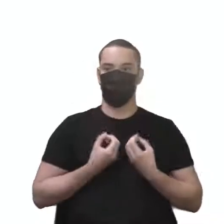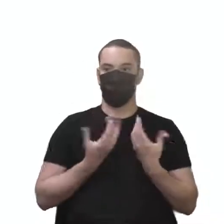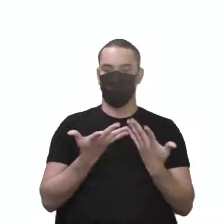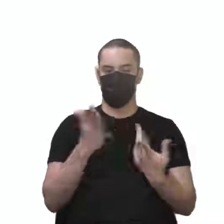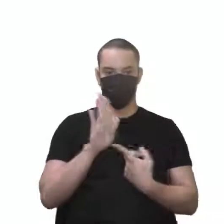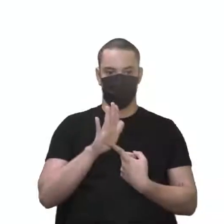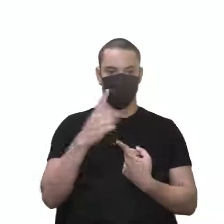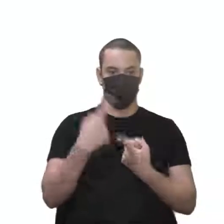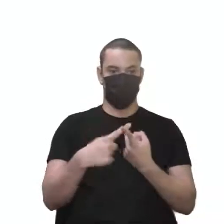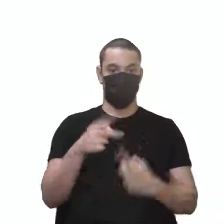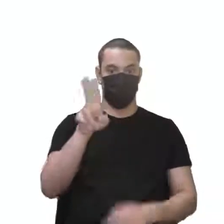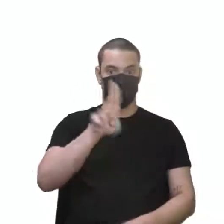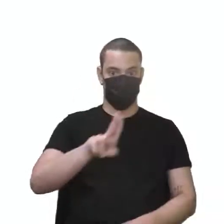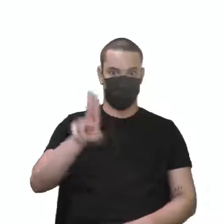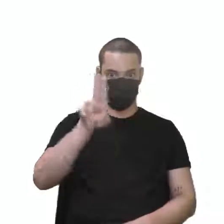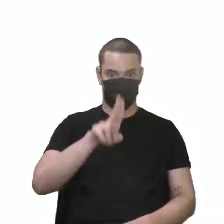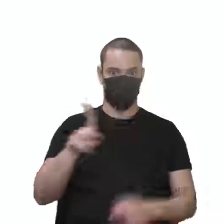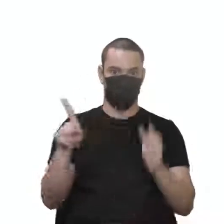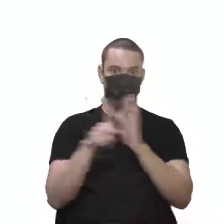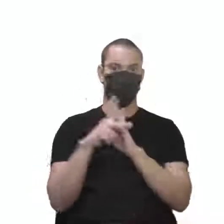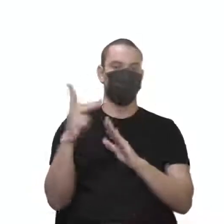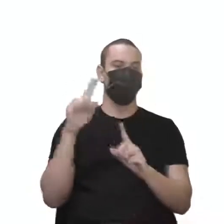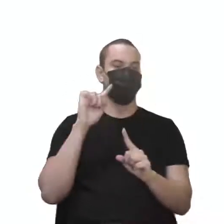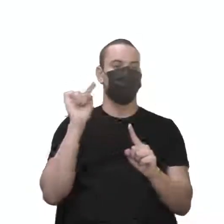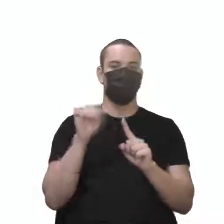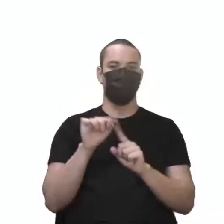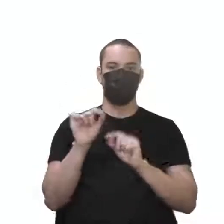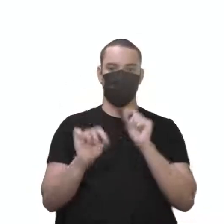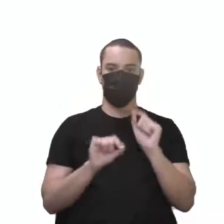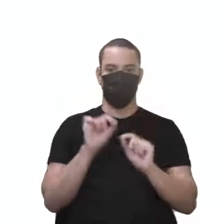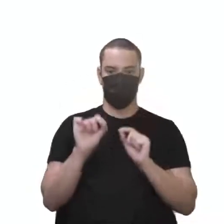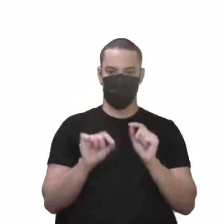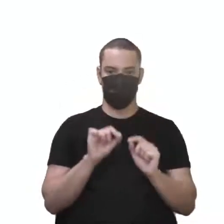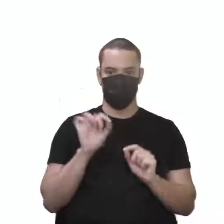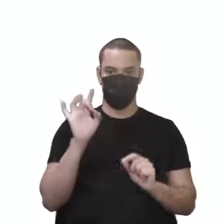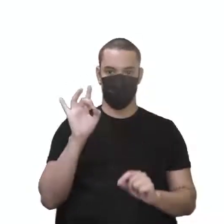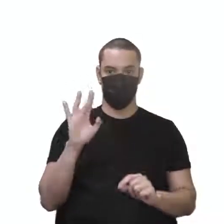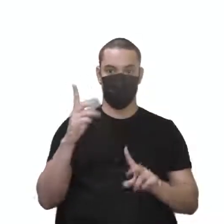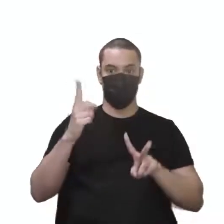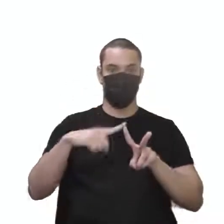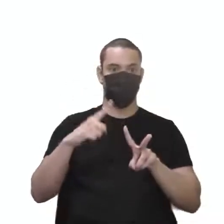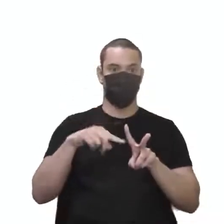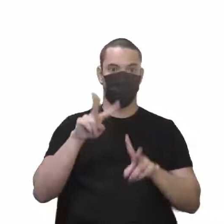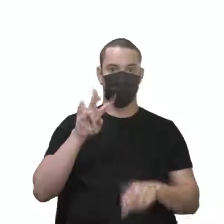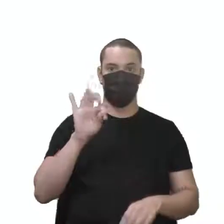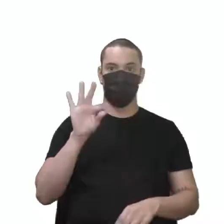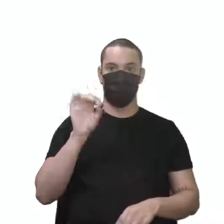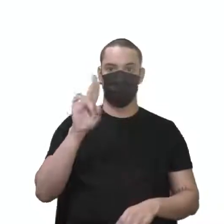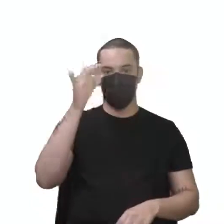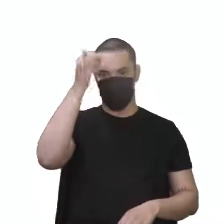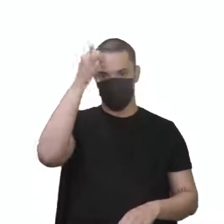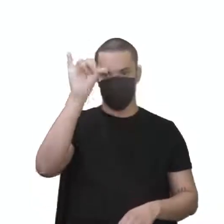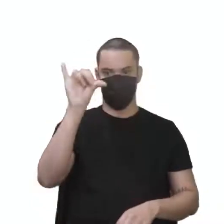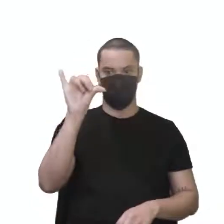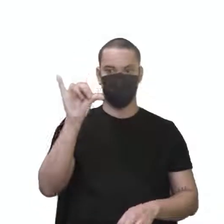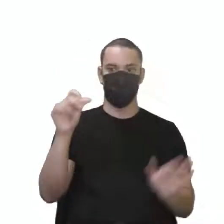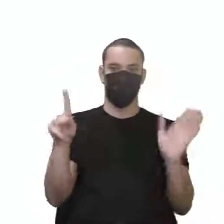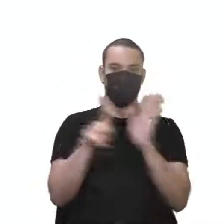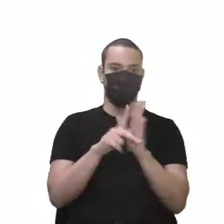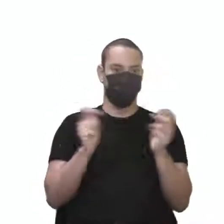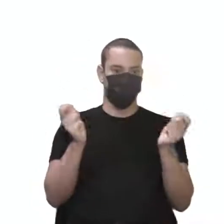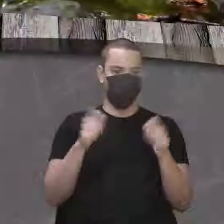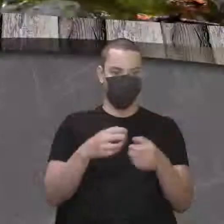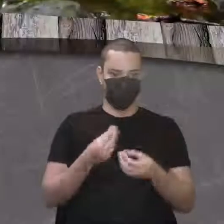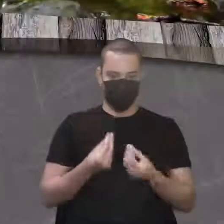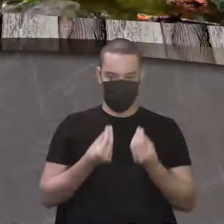Eu utilizei a Agrobacterium tumefensis apenas como um vetor, vamos dizer assim, tá? Para